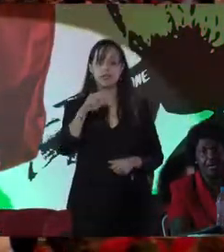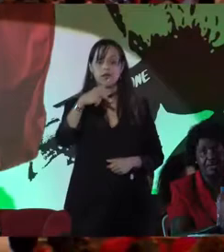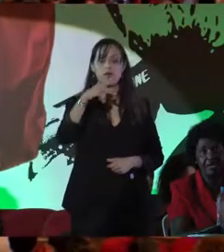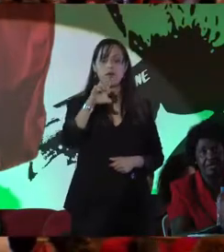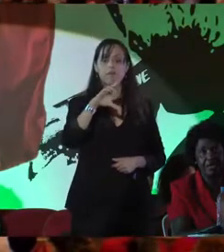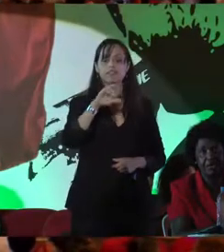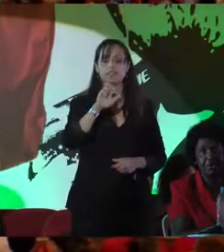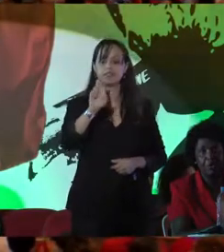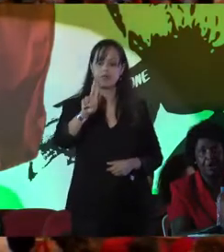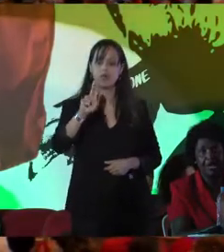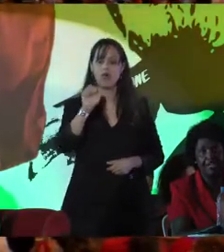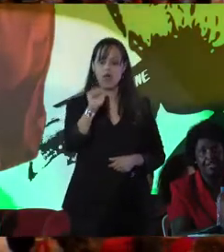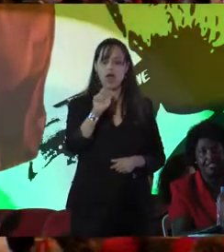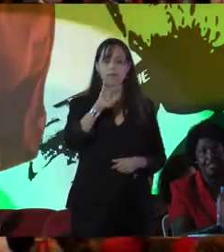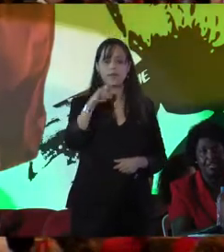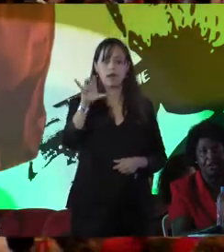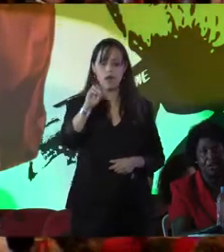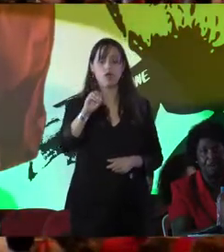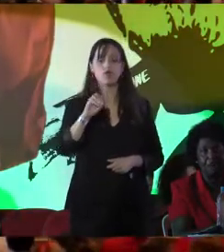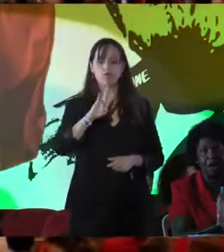Postman, para fazer a sua intervenção.